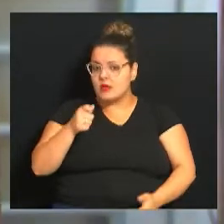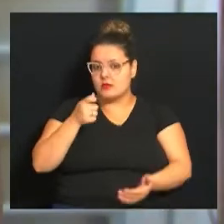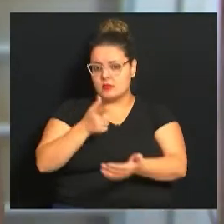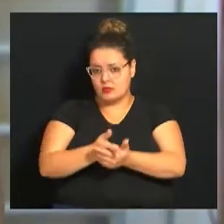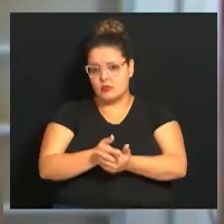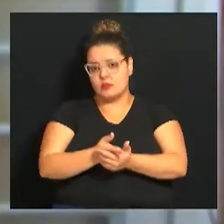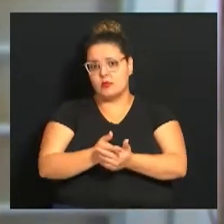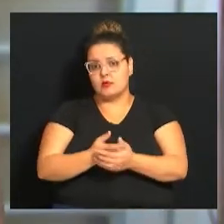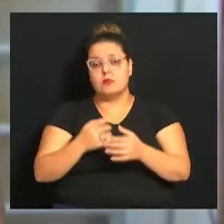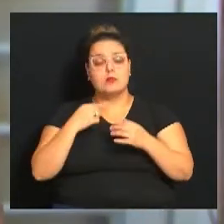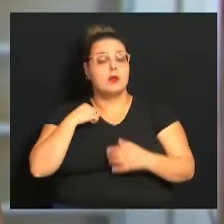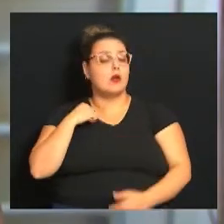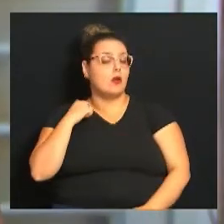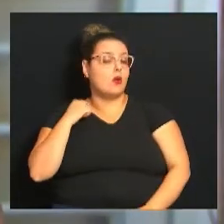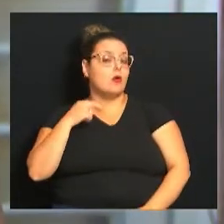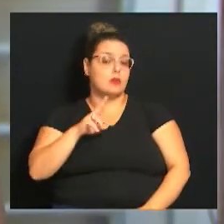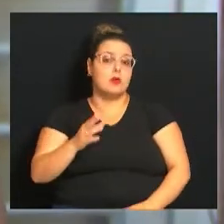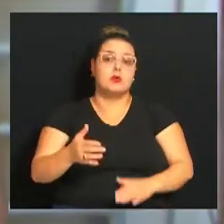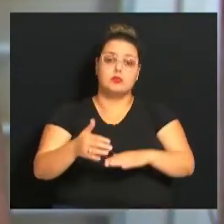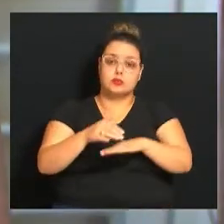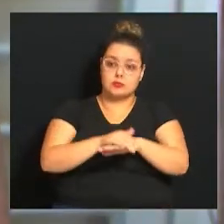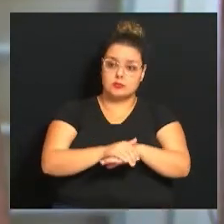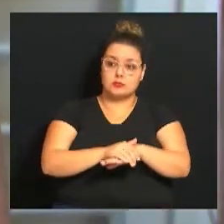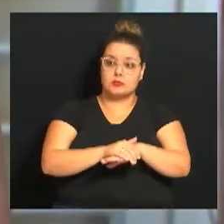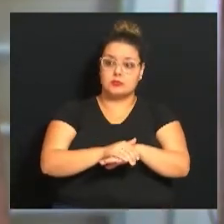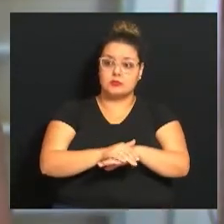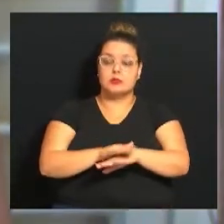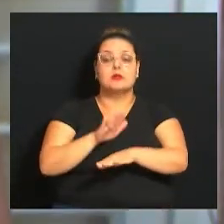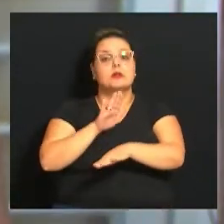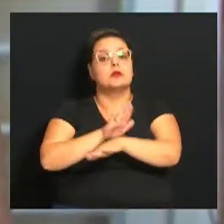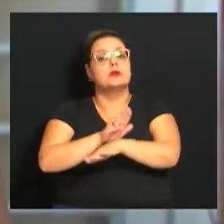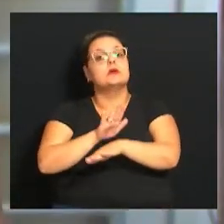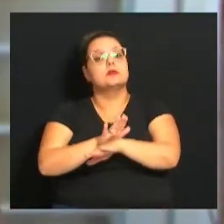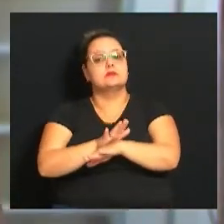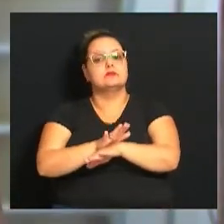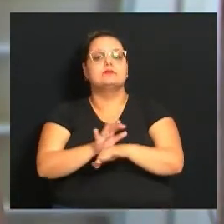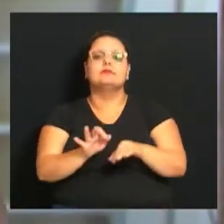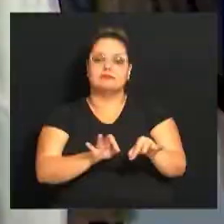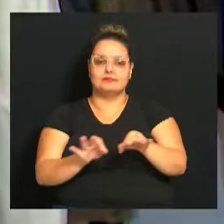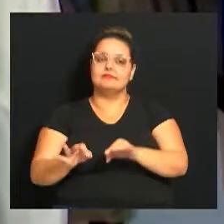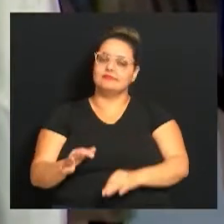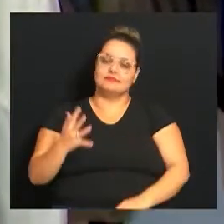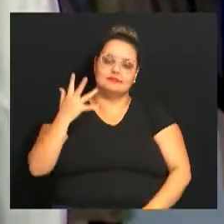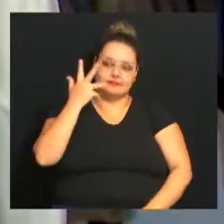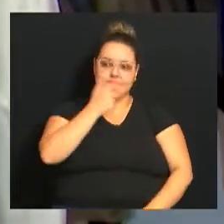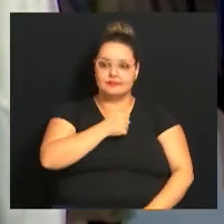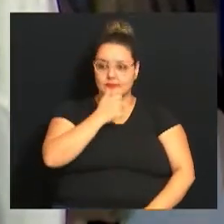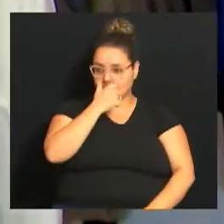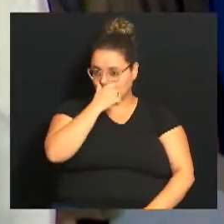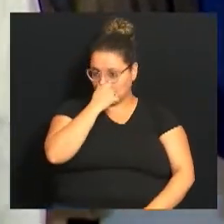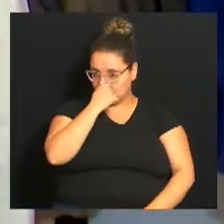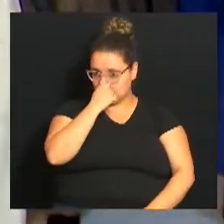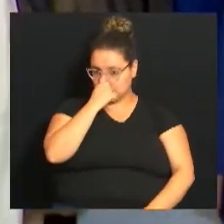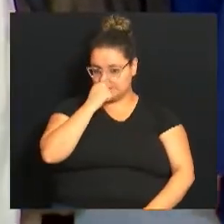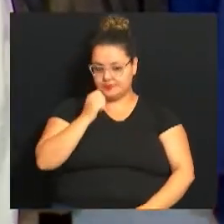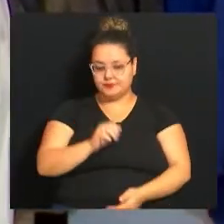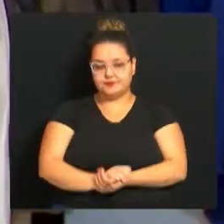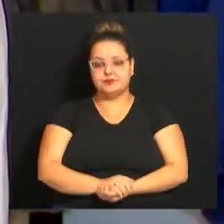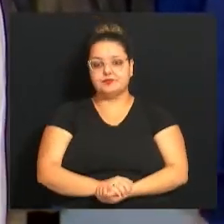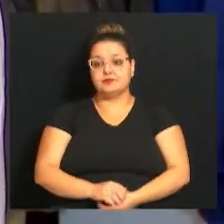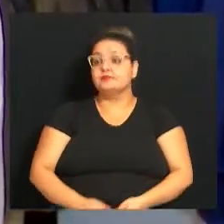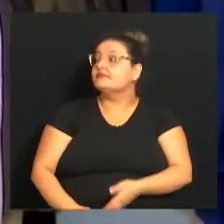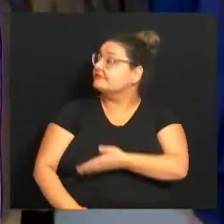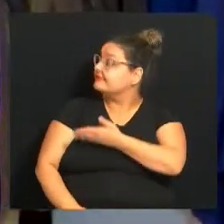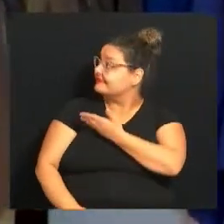sapato. Ela está auxiliando num projeto muito bonito, né? E encantada ficou a Maria Zilda,